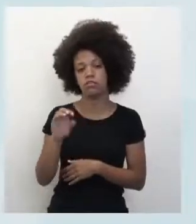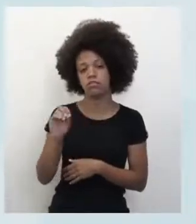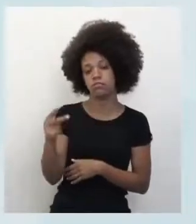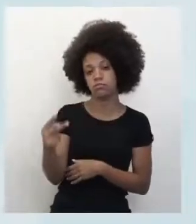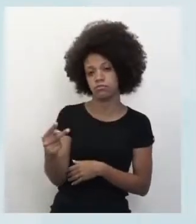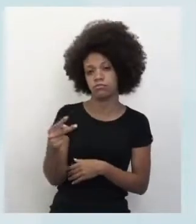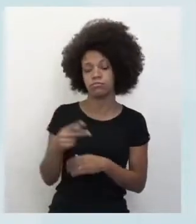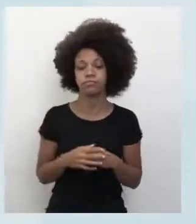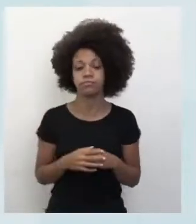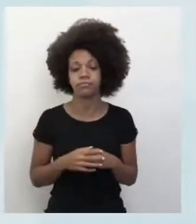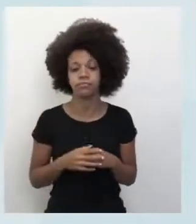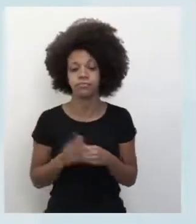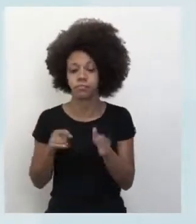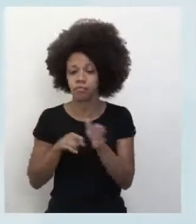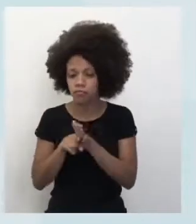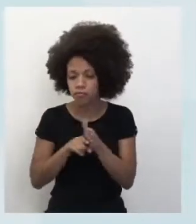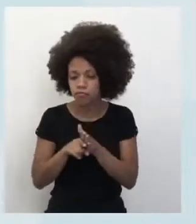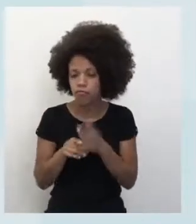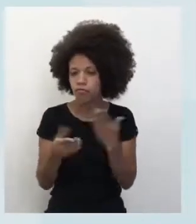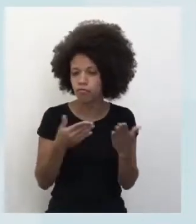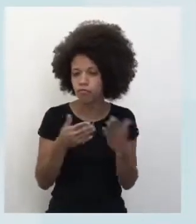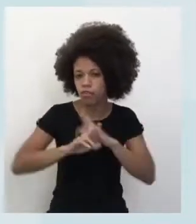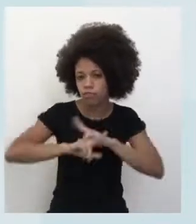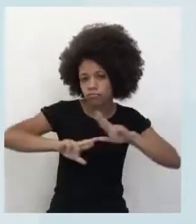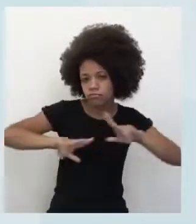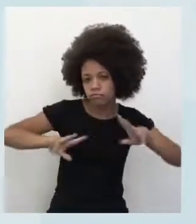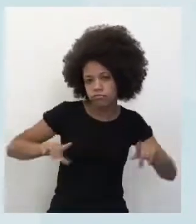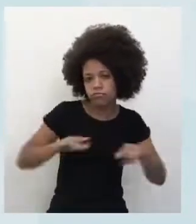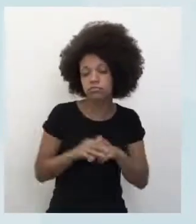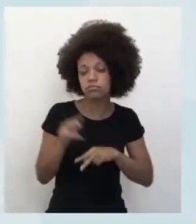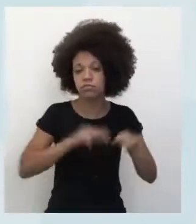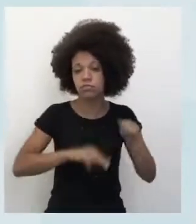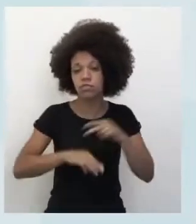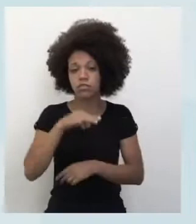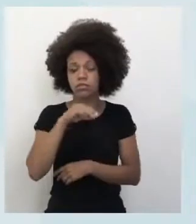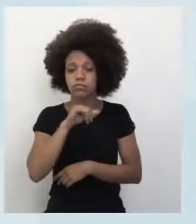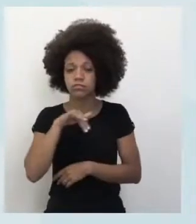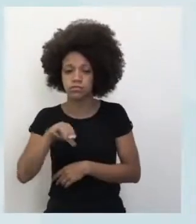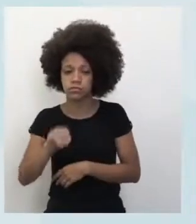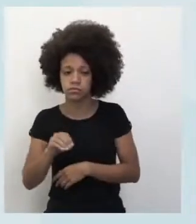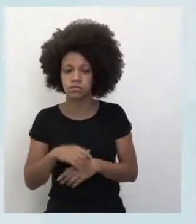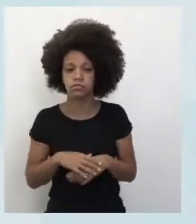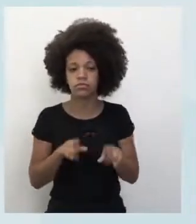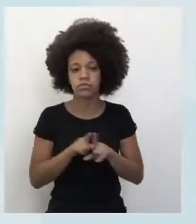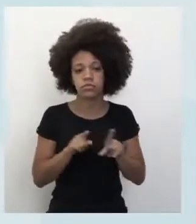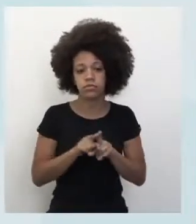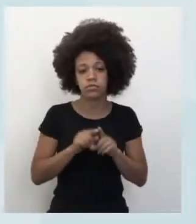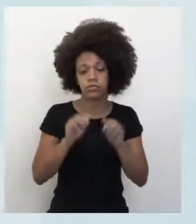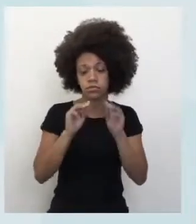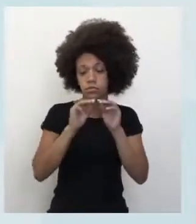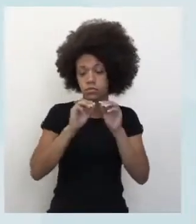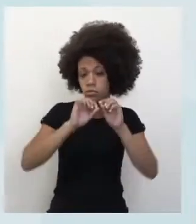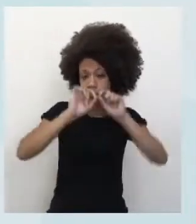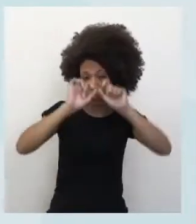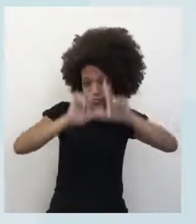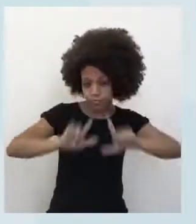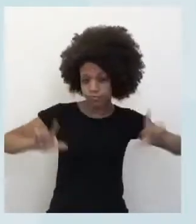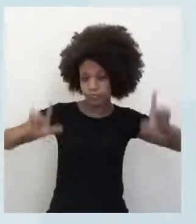EF07AR02. Pesquisar e analisar diferentes estilos visuais do mosaico, da escultura, do muralismo e da